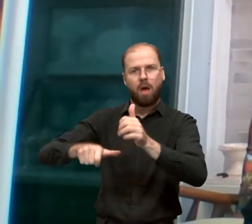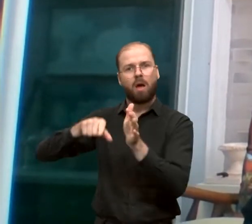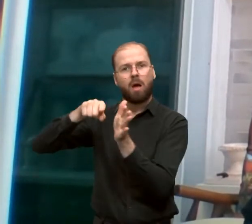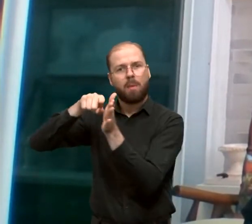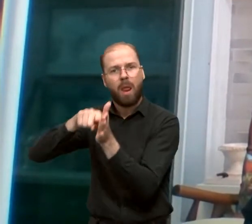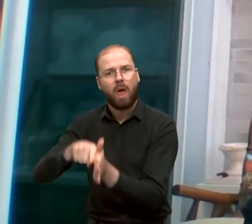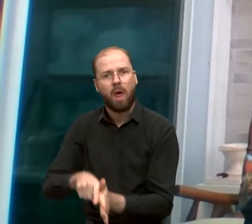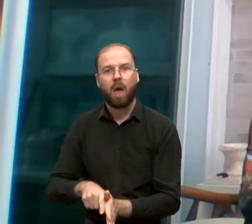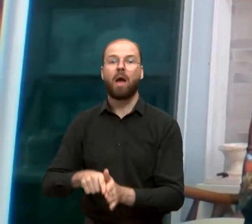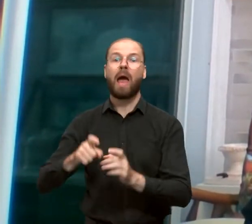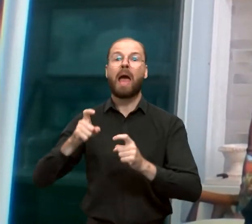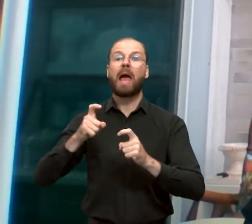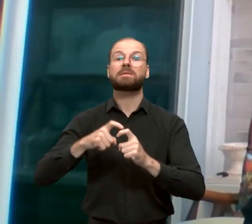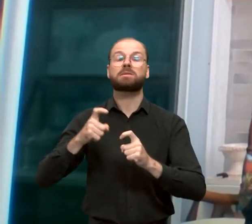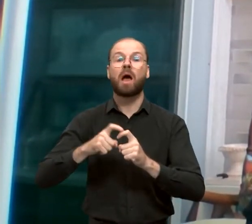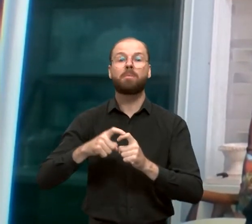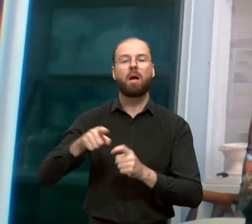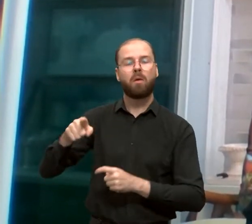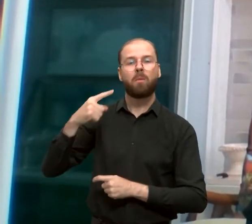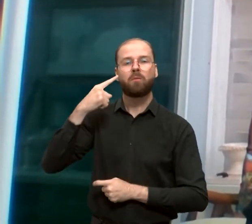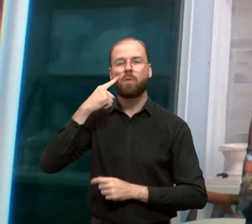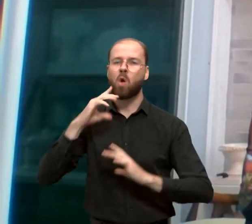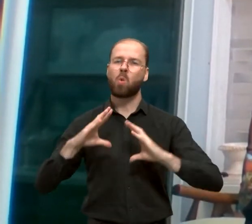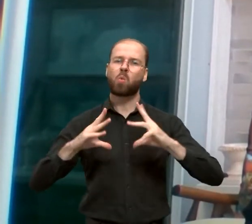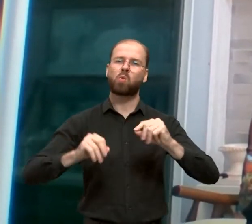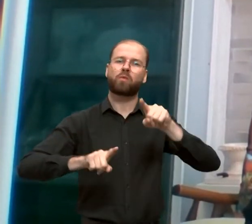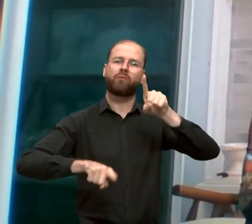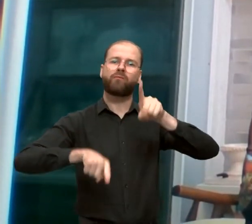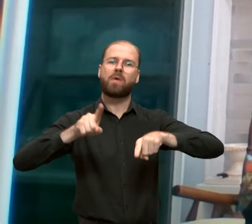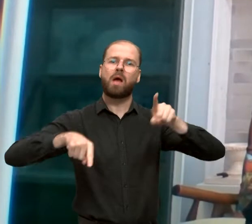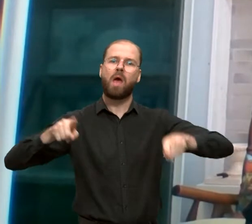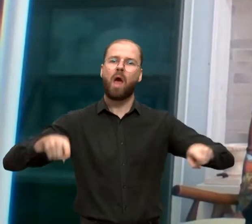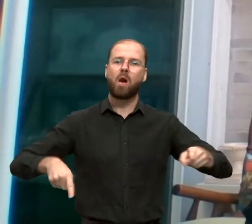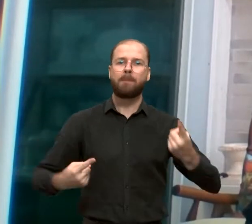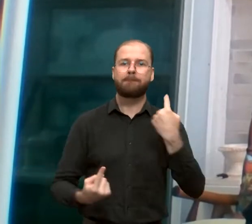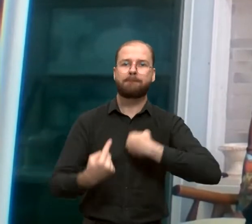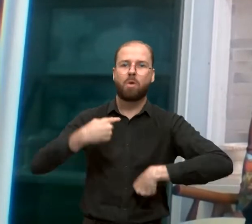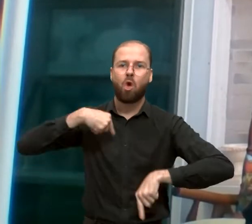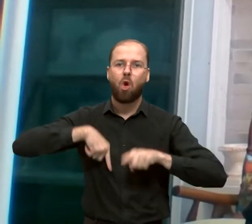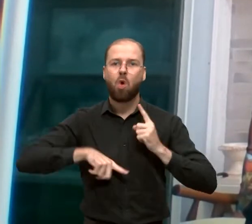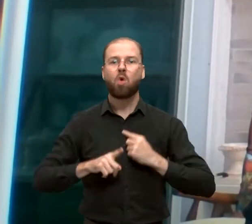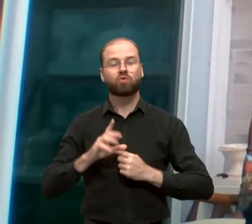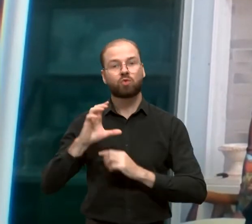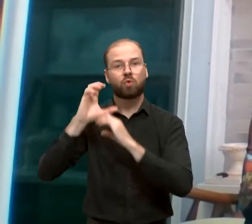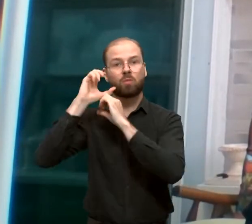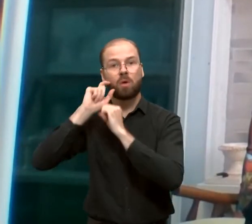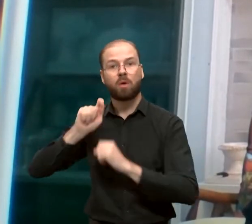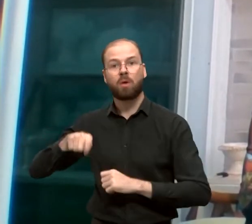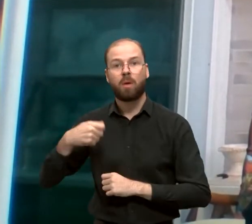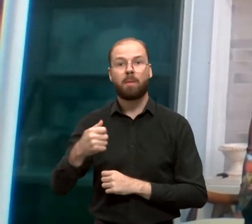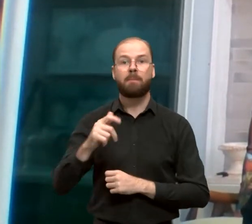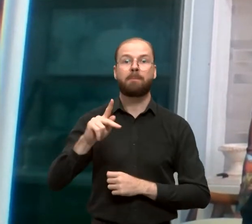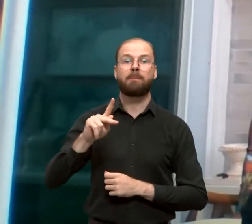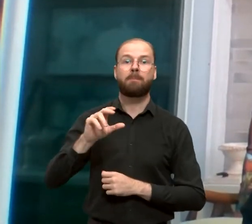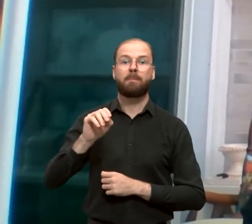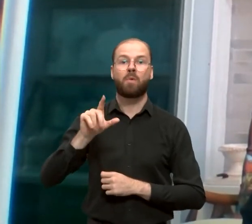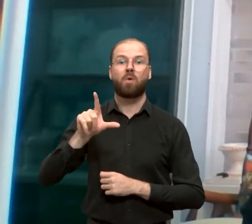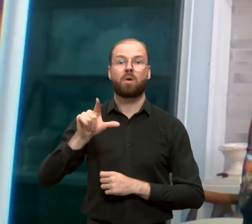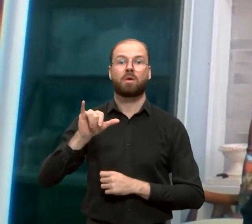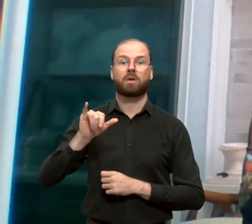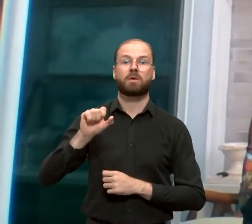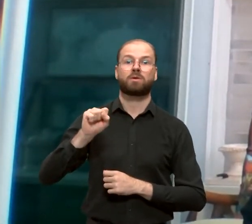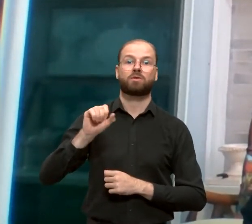que é o exame que olha todas as variáveis biológicas do sono ao dormir, que chama polissonografia. E